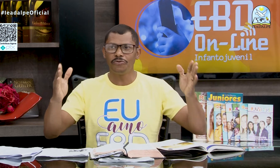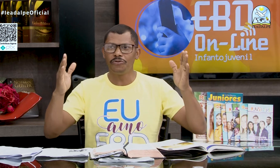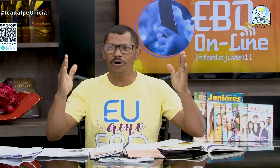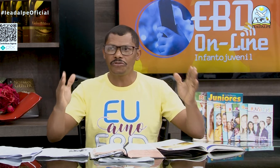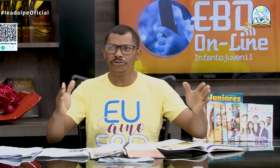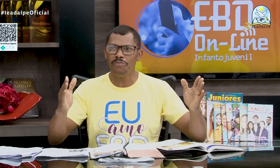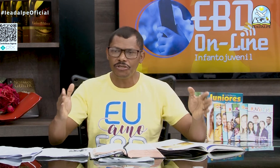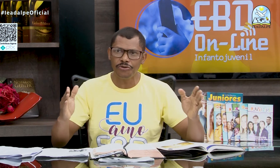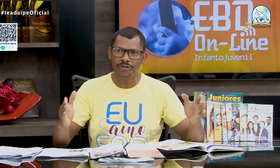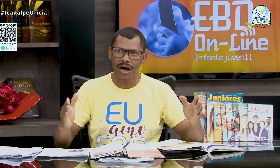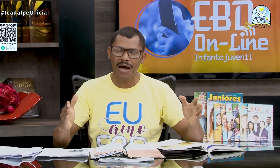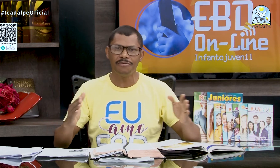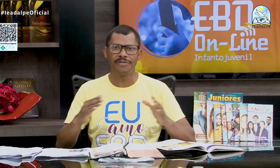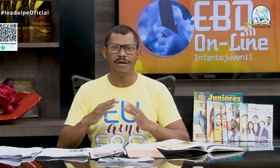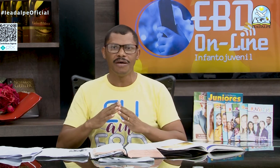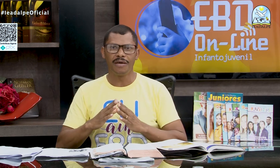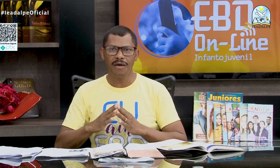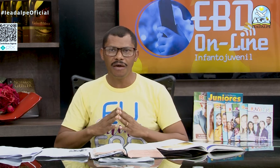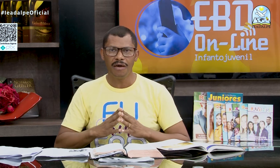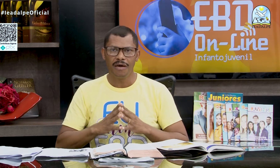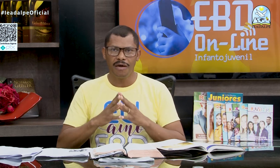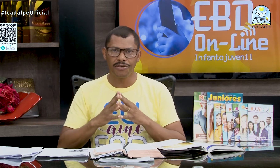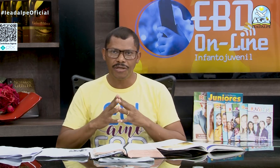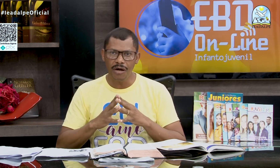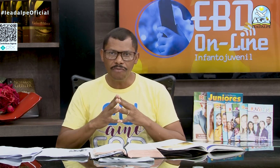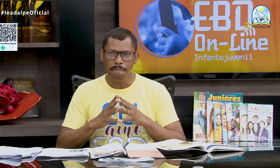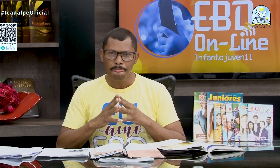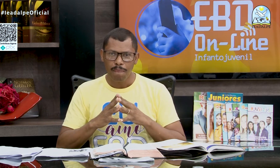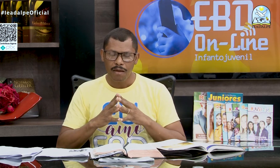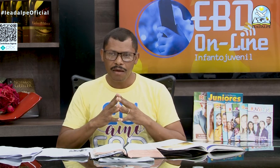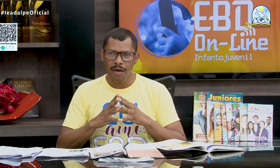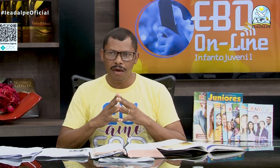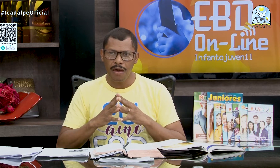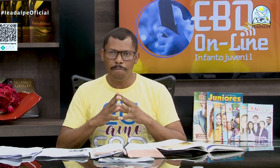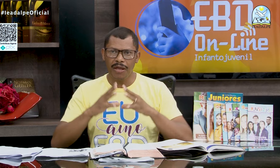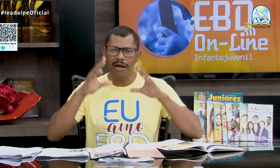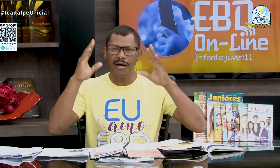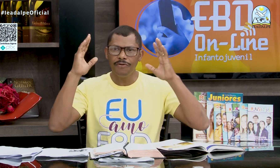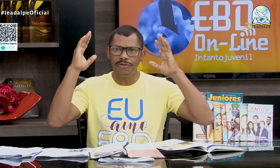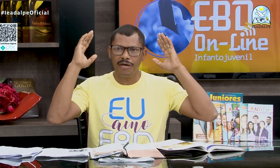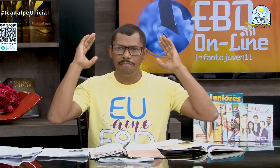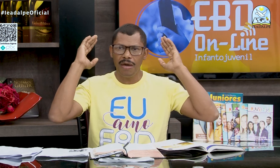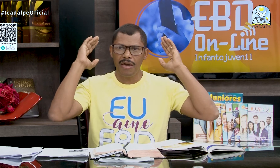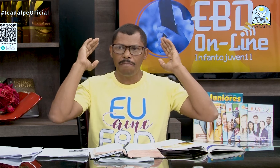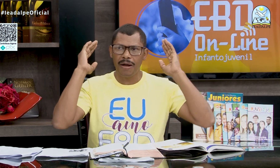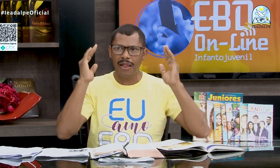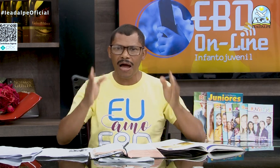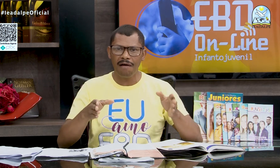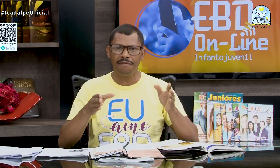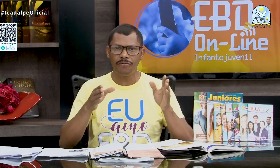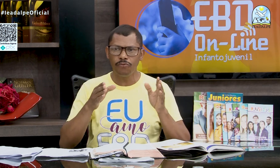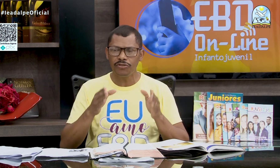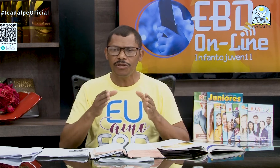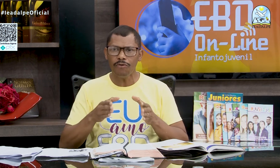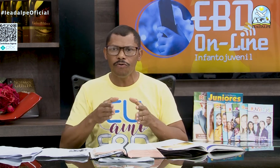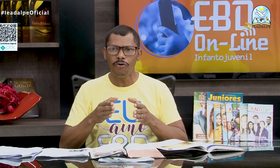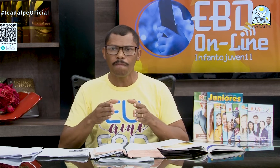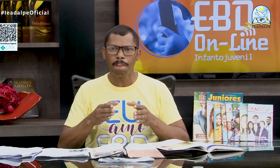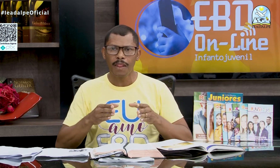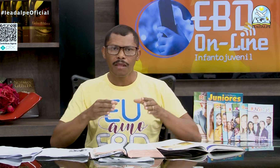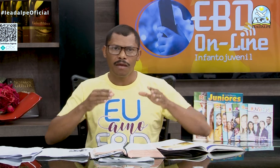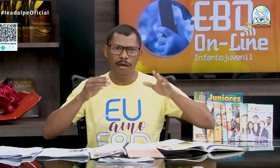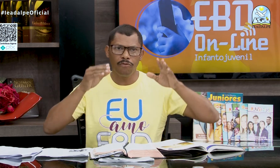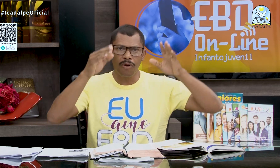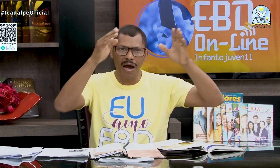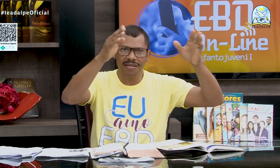adalp temos os nossos missionários que estão é pregando também a palavra do